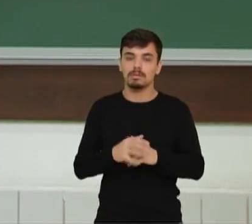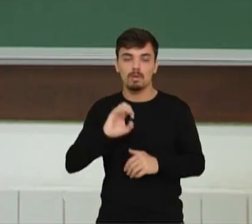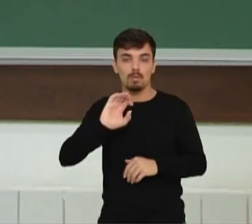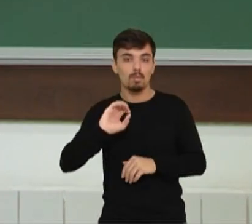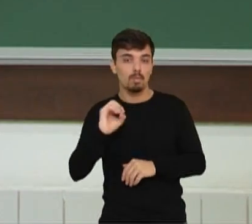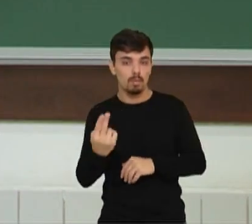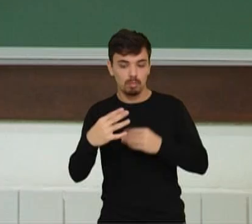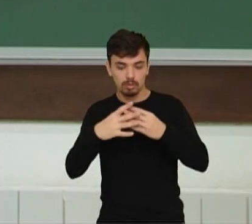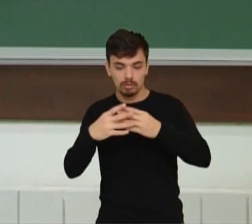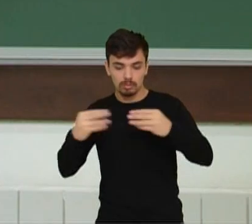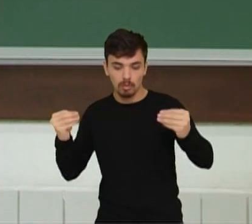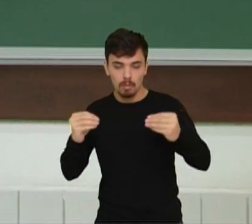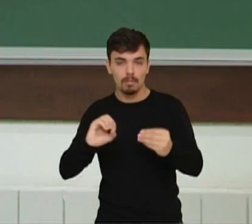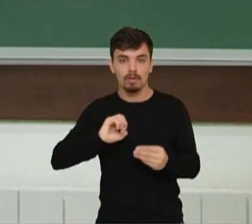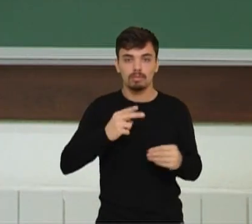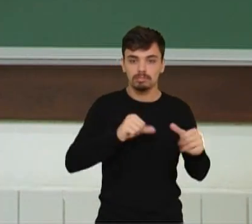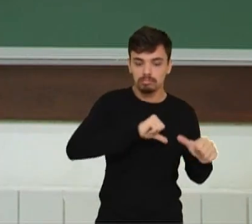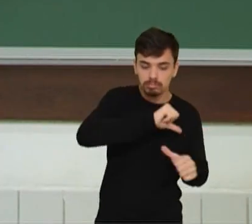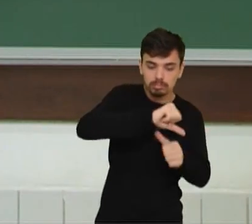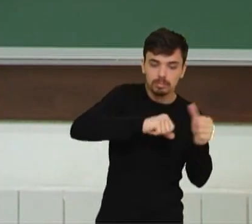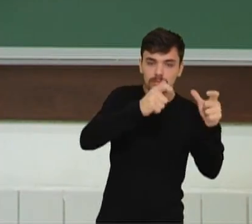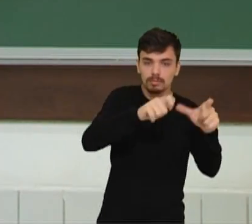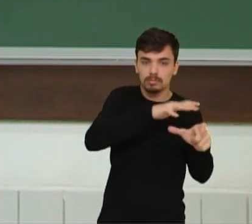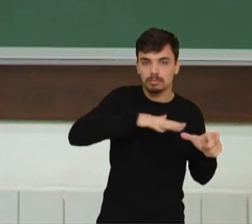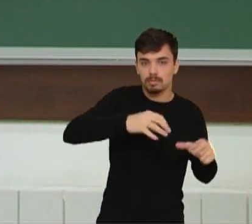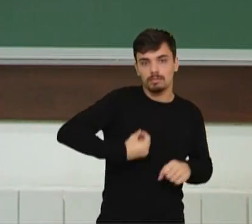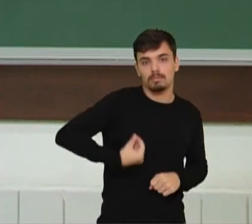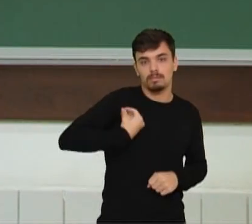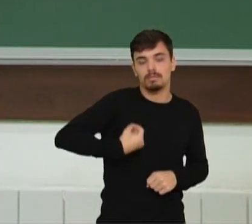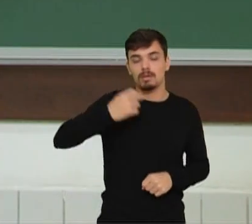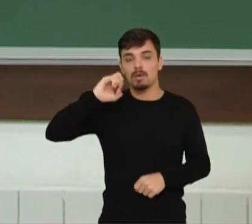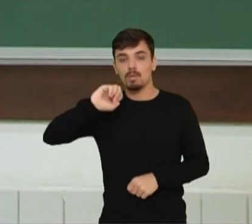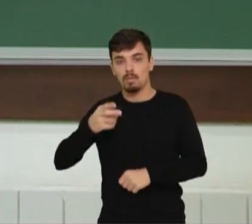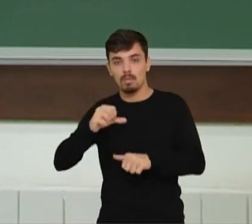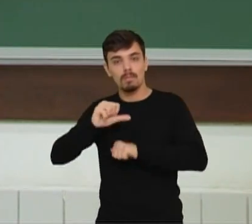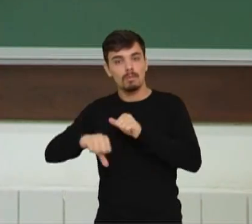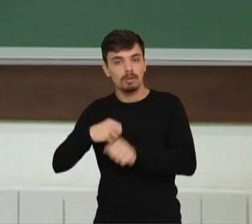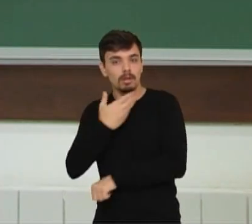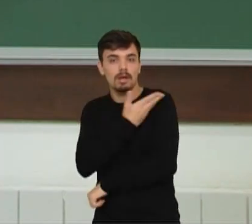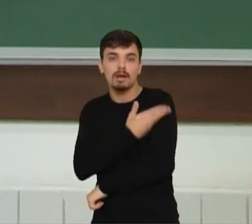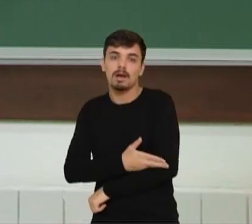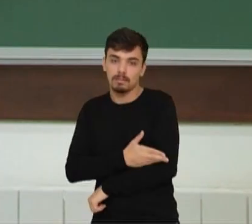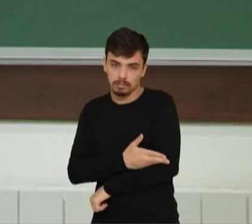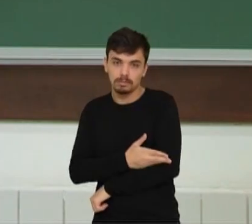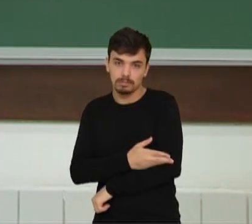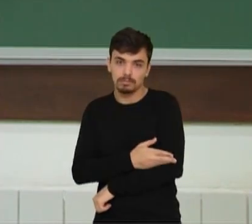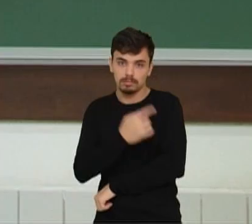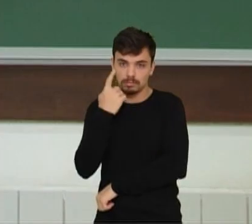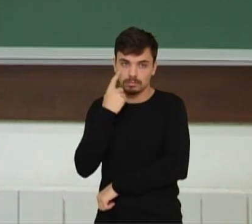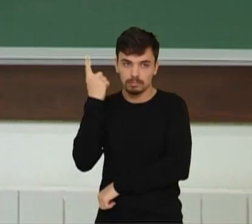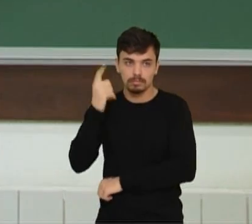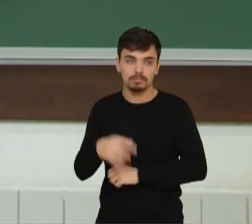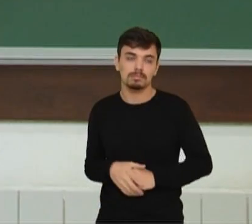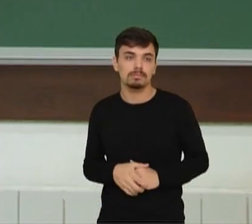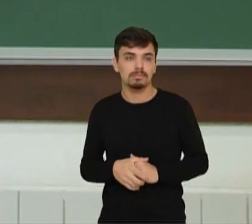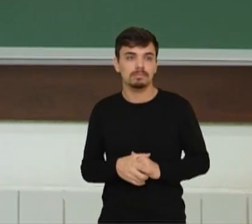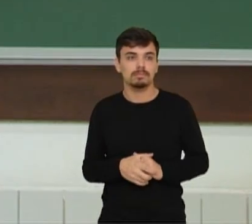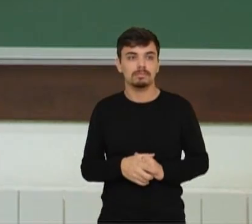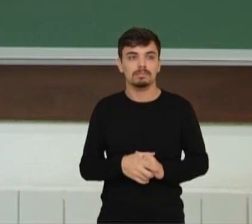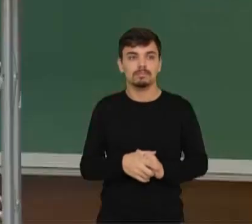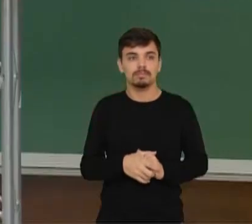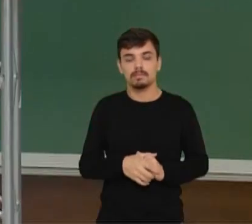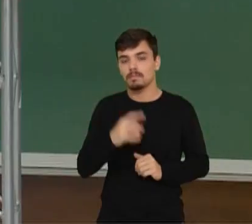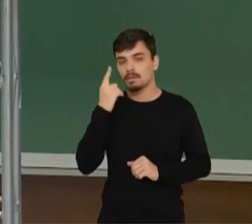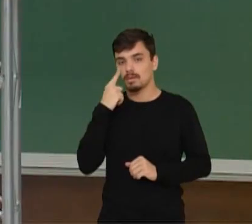extinta, ou vai mudar de território, ou ainda vai ter que mudar de hábito. Quem disse isso foi o Gauss e por isso que ficou o princípio de Gauss. Então, olha